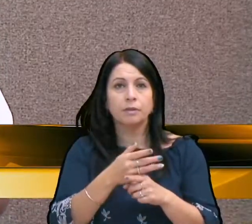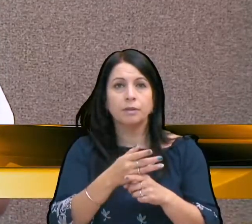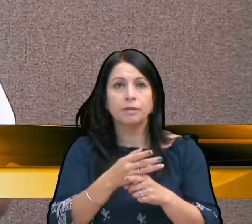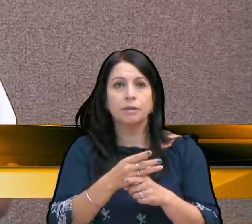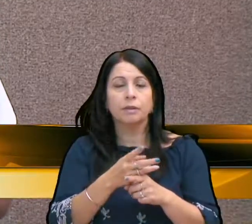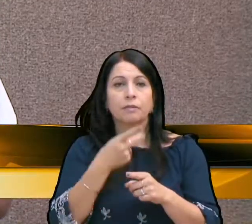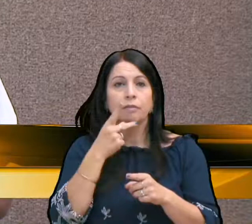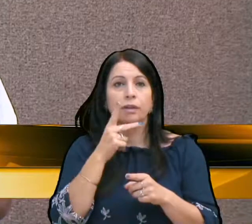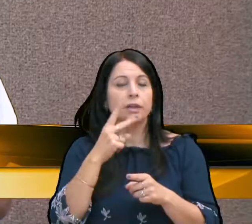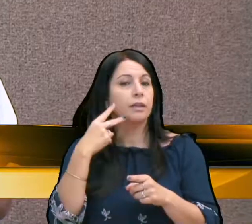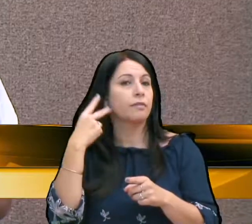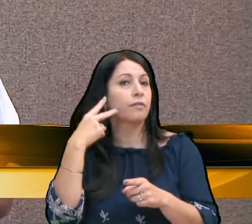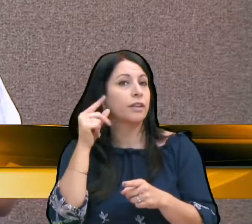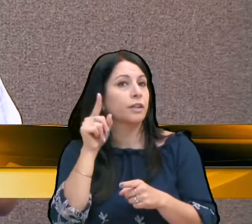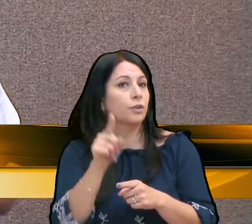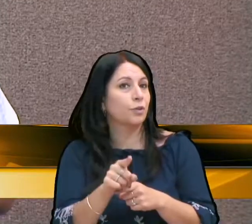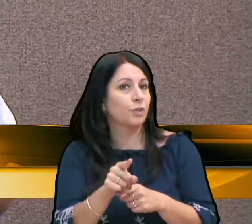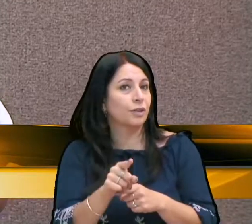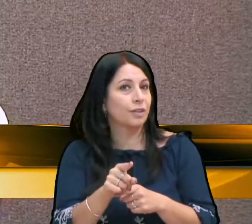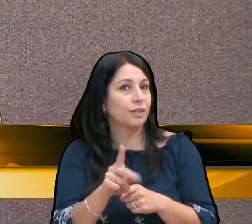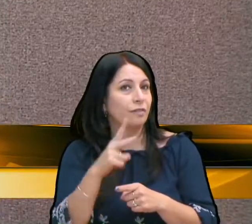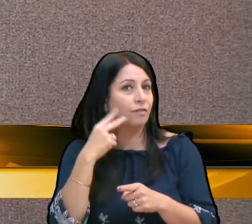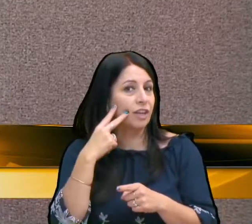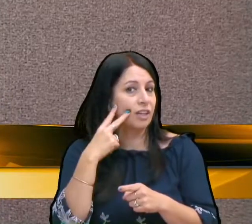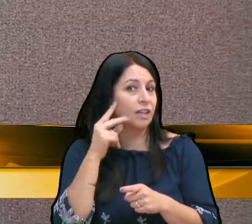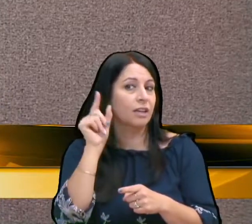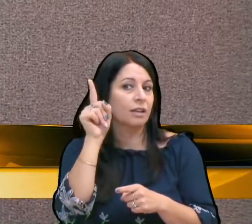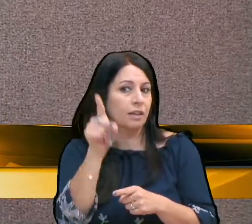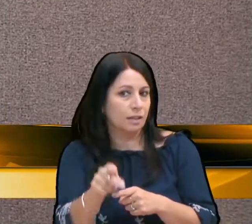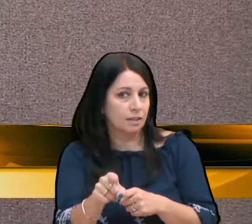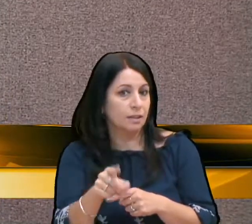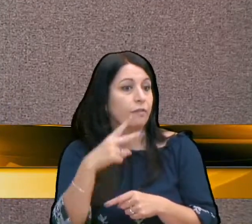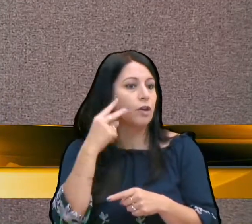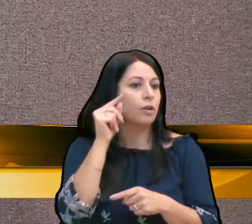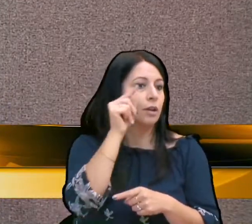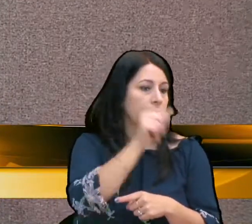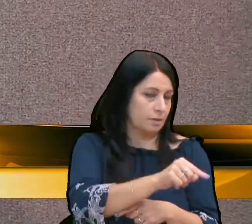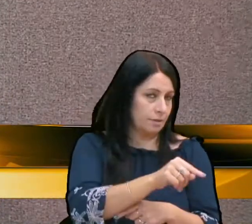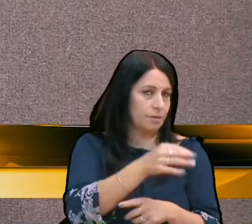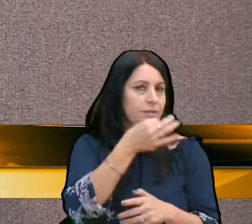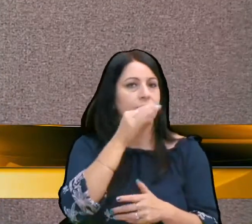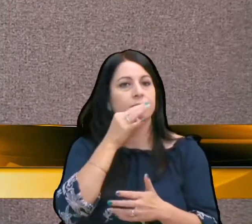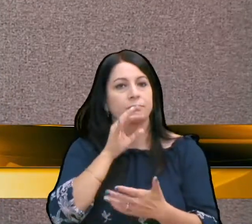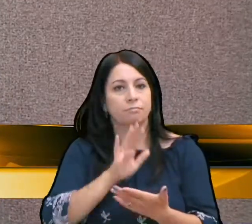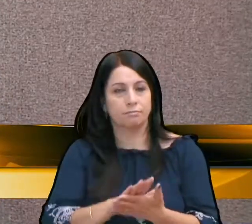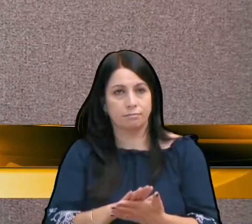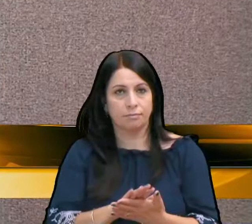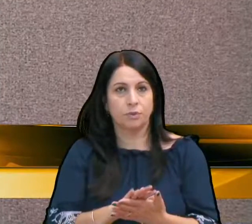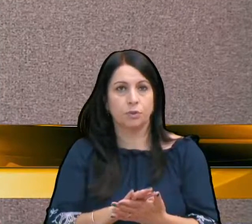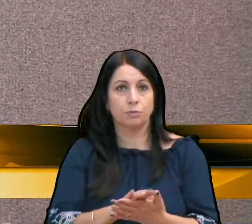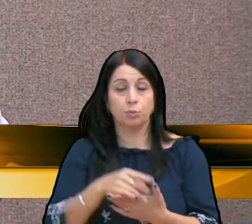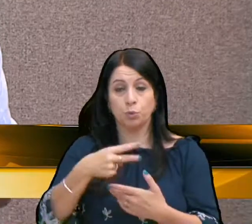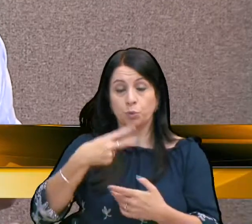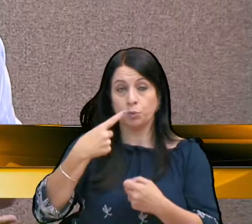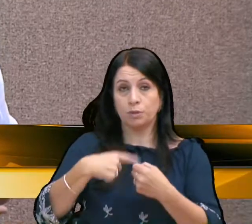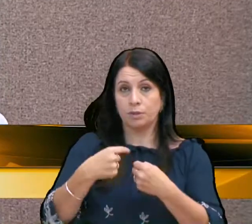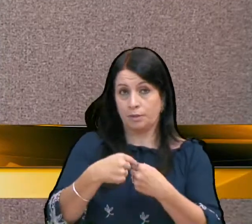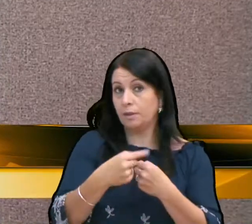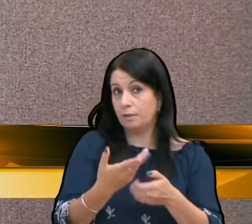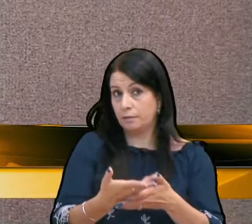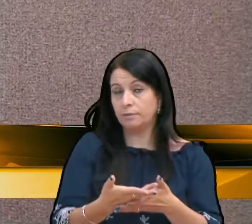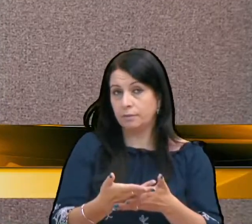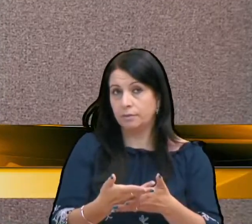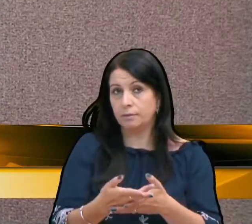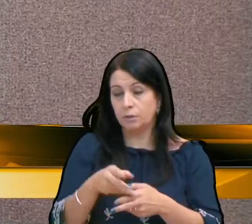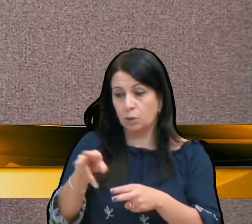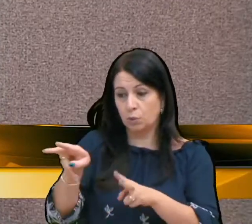vereador, né? Vereador fulano. E aí, para Caxias do Sul, por uma segunda cidade